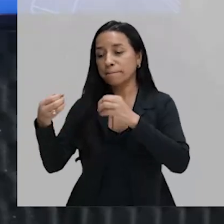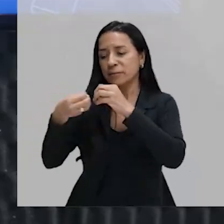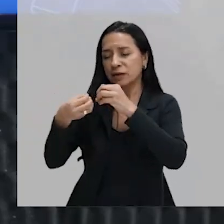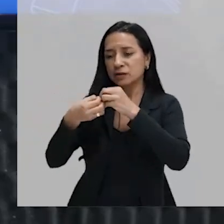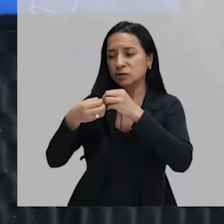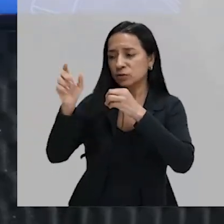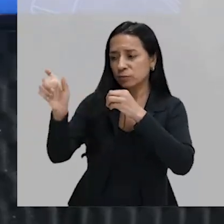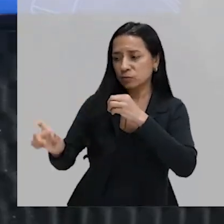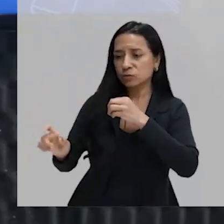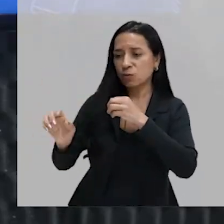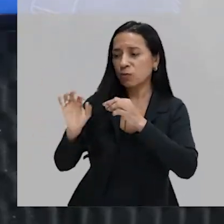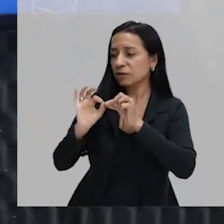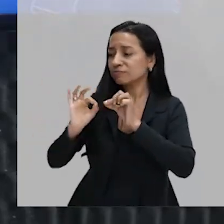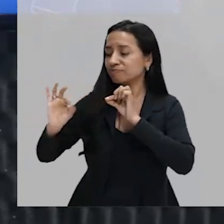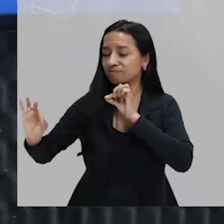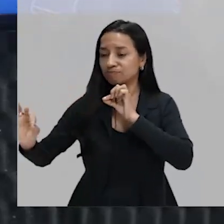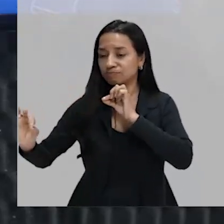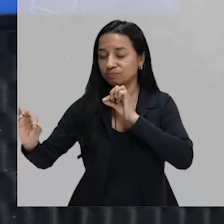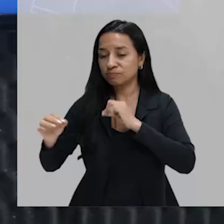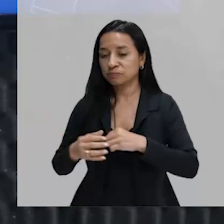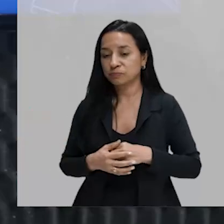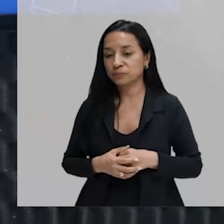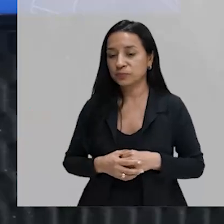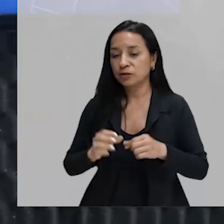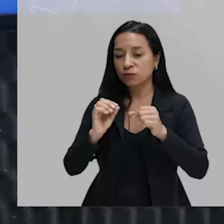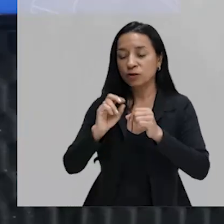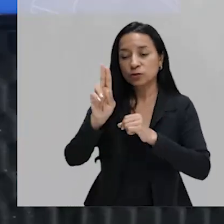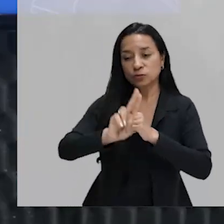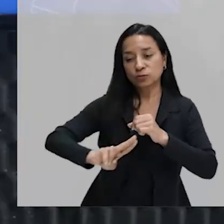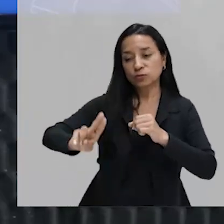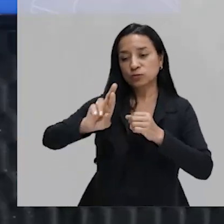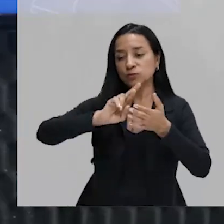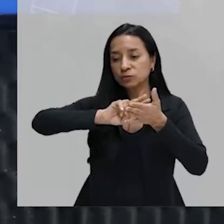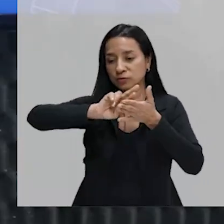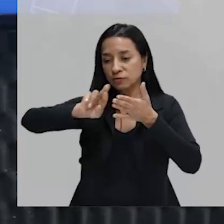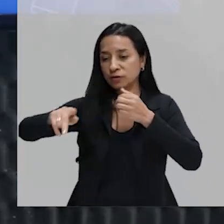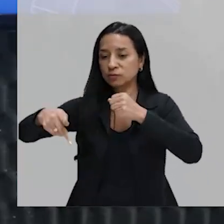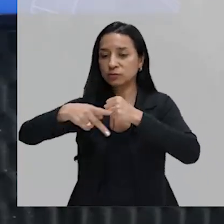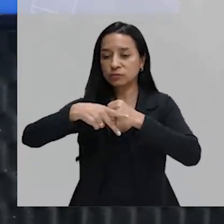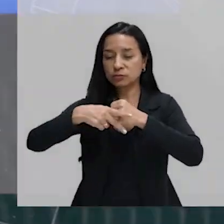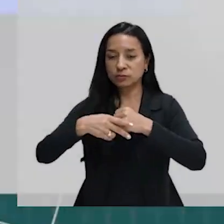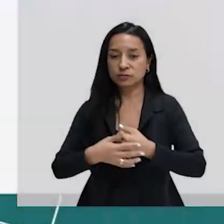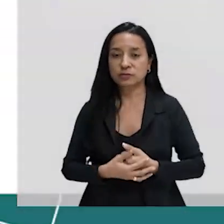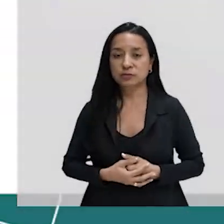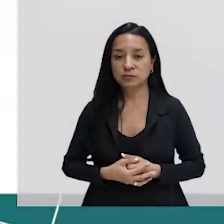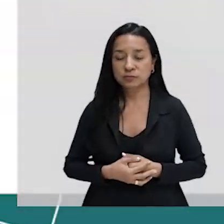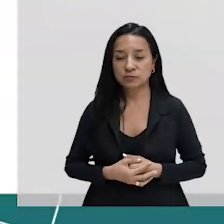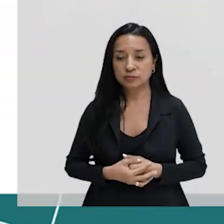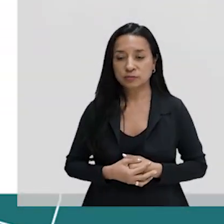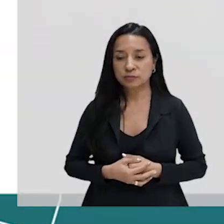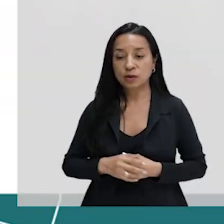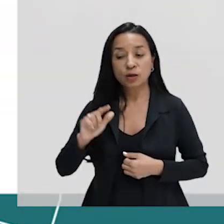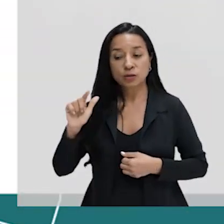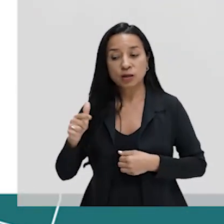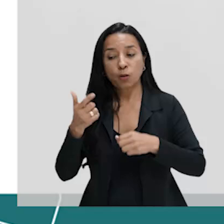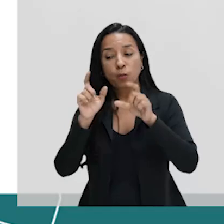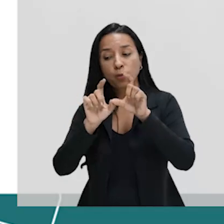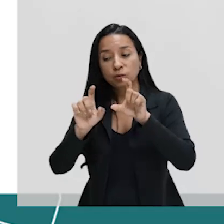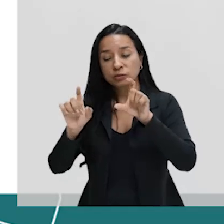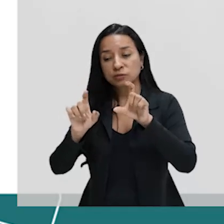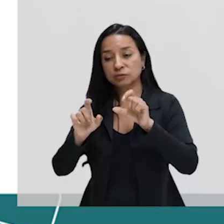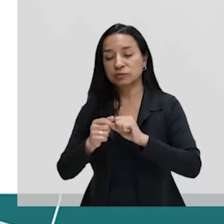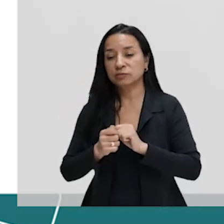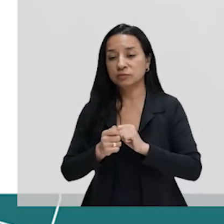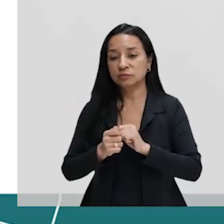mais distante, tá certo? Então, aí faz uso de vários pronomes. E na outra tirinha, né, na verdade não é